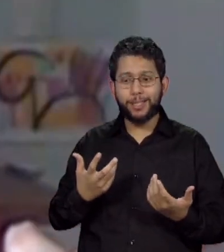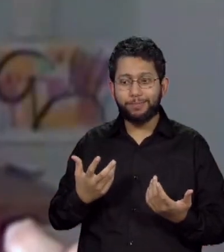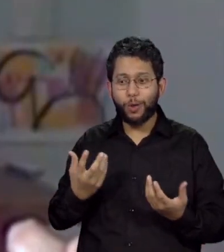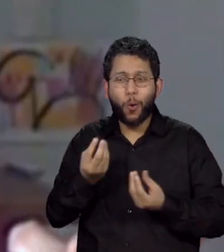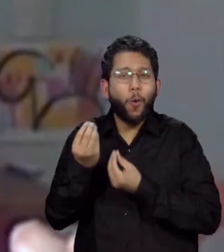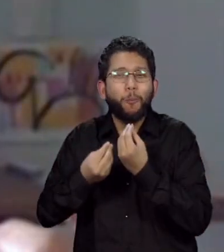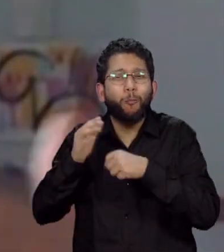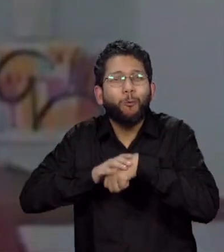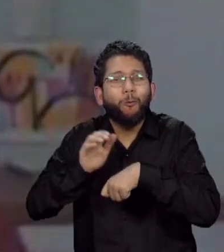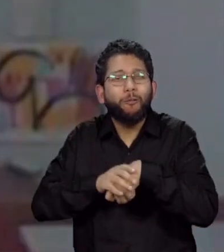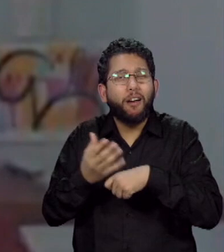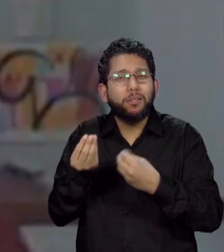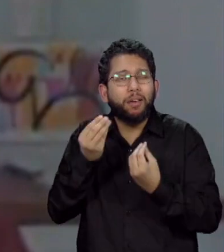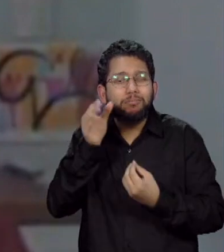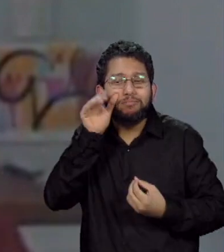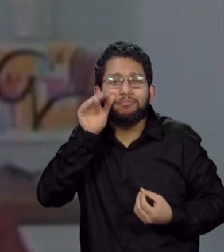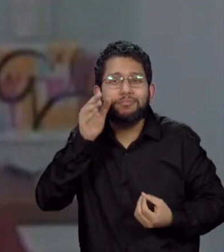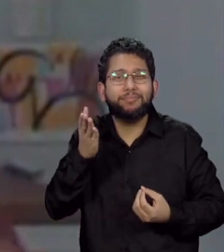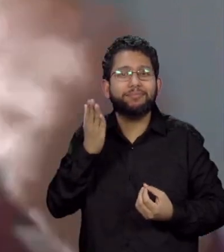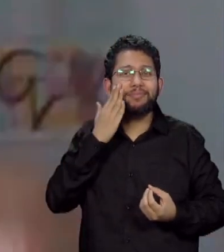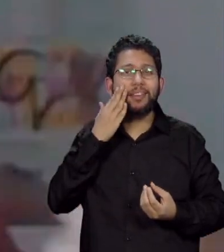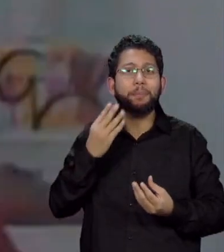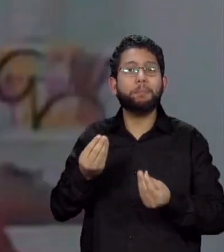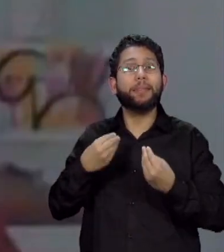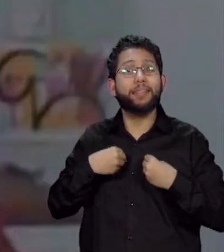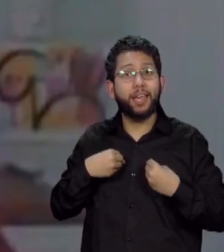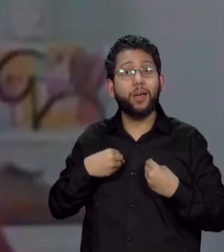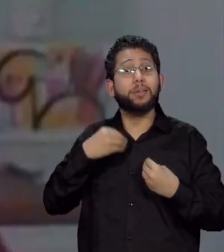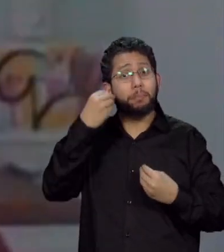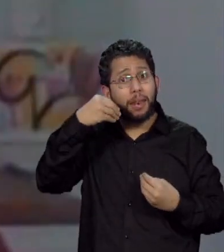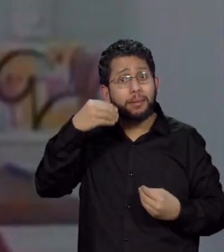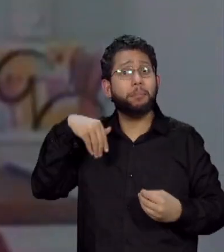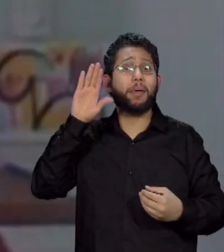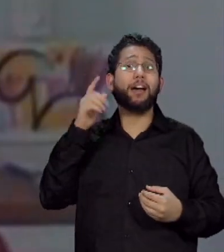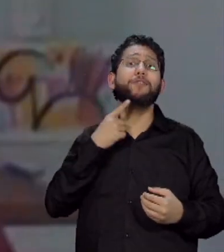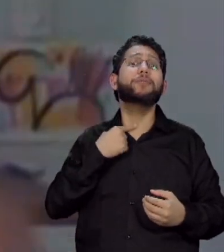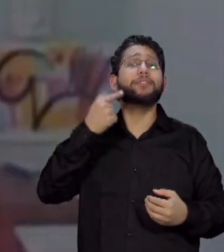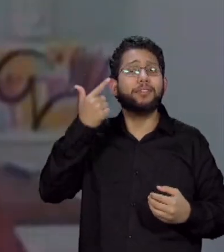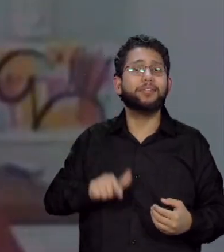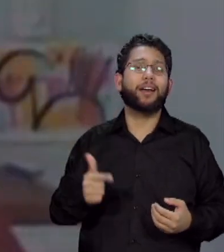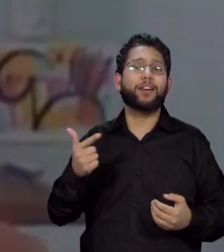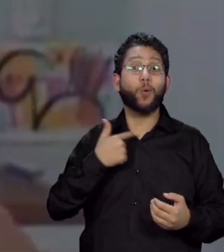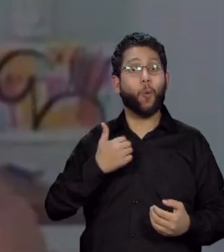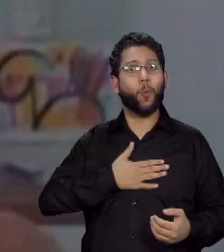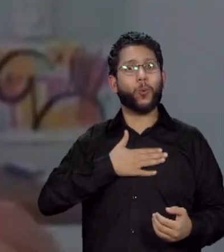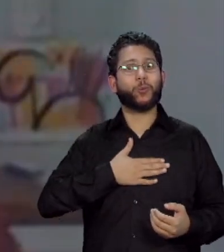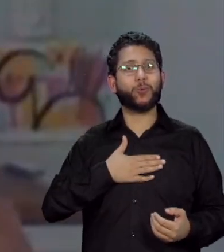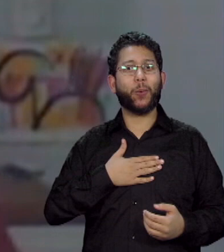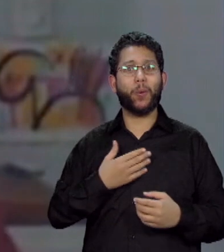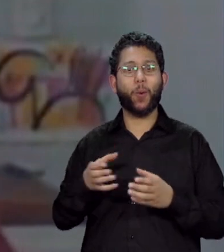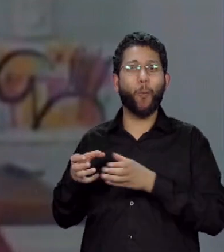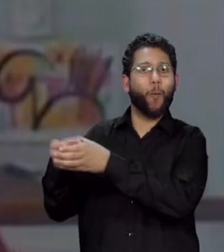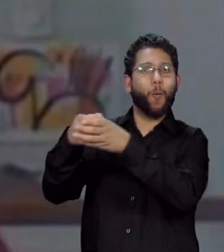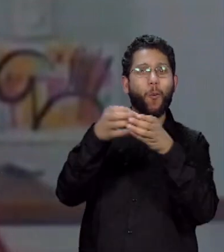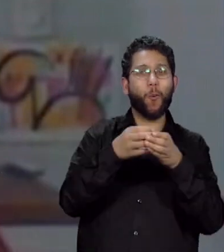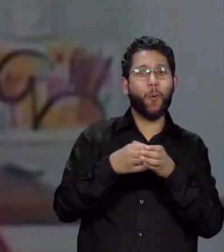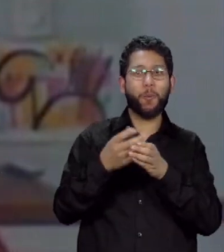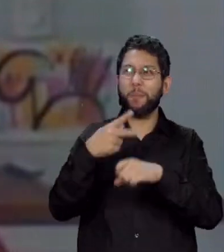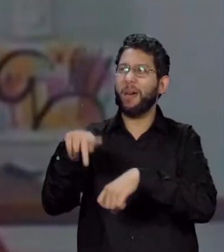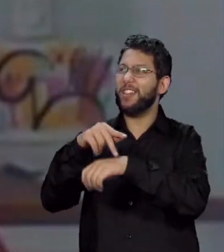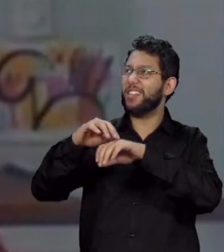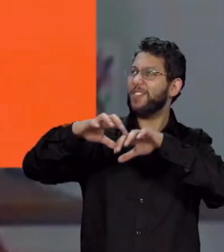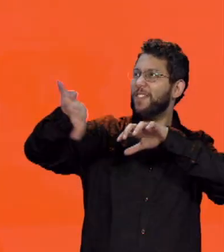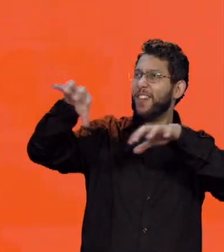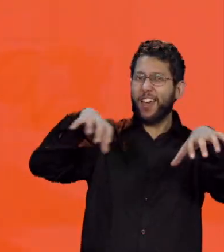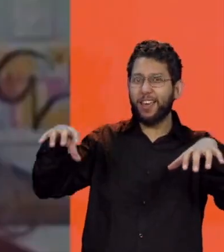permitiu que eu quisesse ter mais experiências como essa, né? Eu gostei, esse desafio foi algo que me tirou da zona